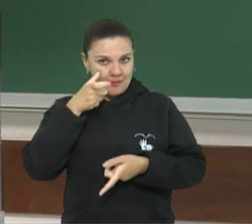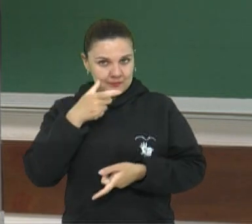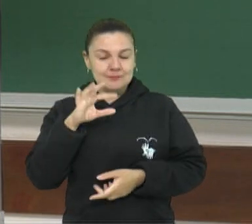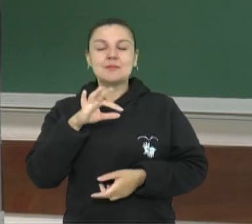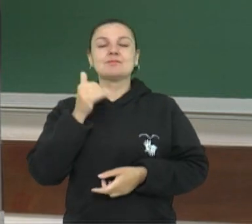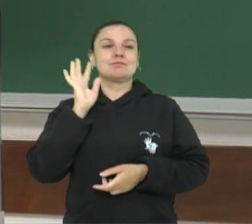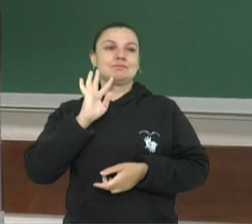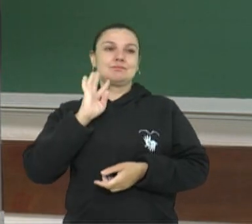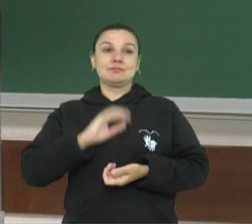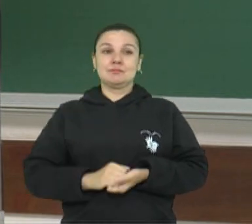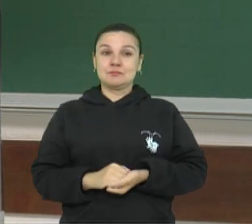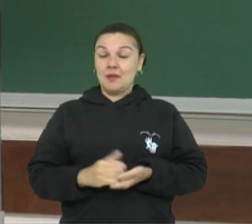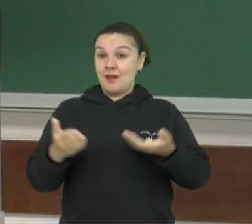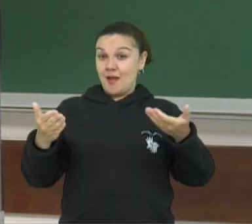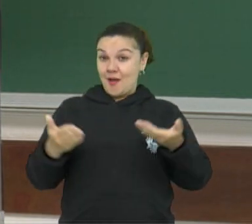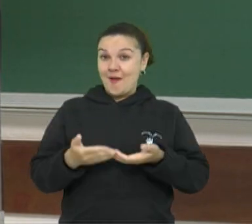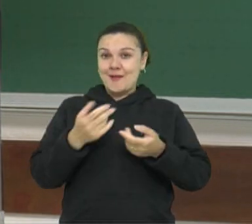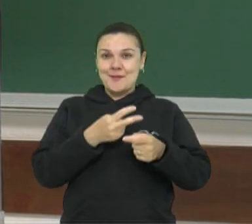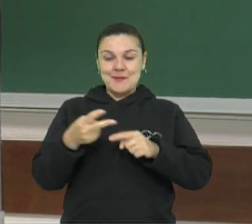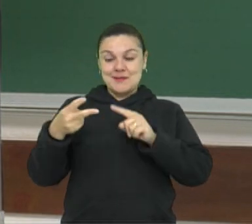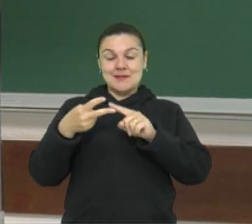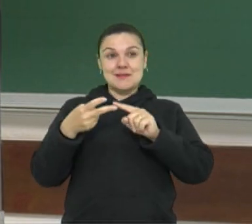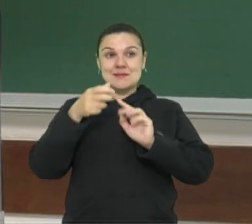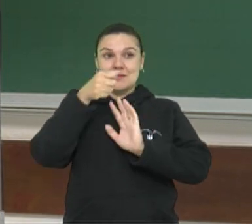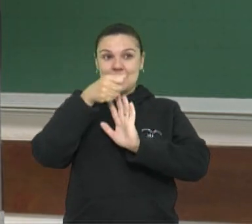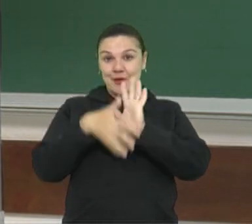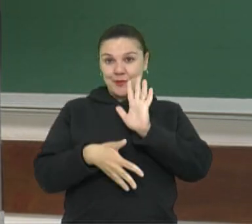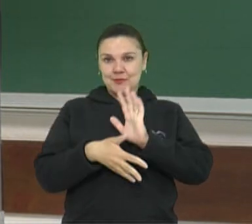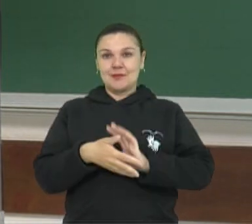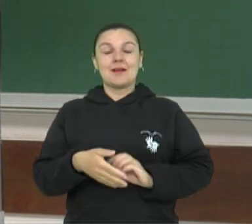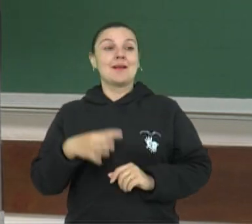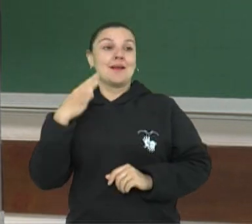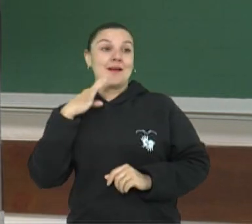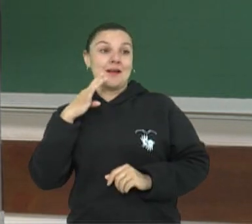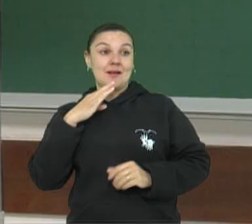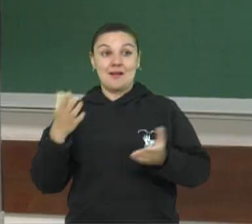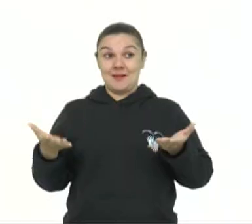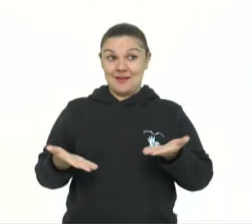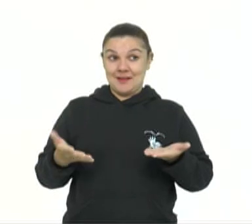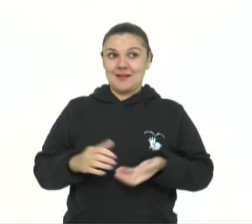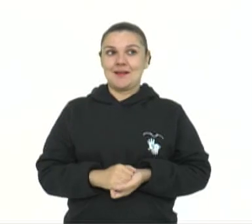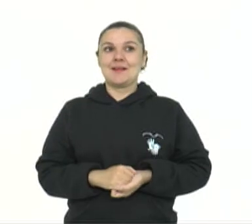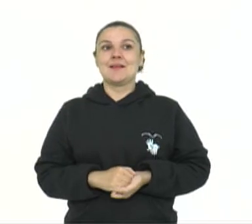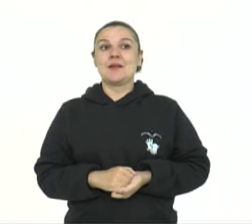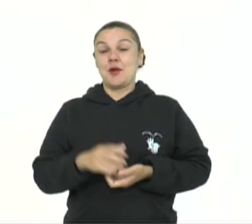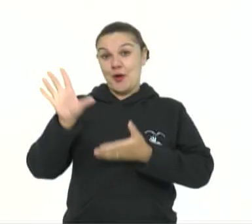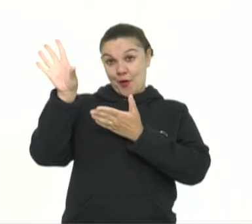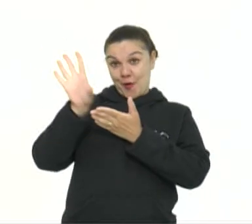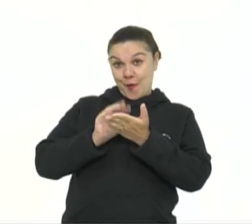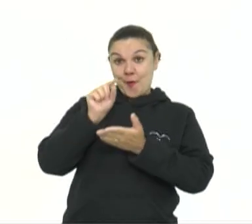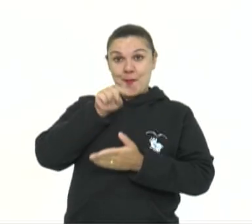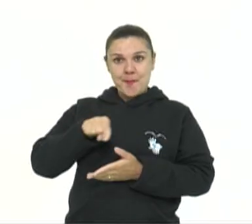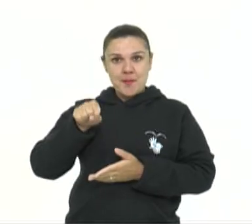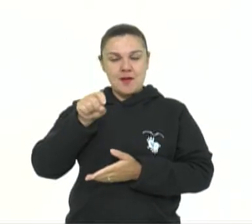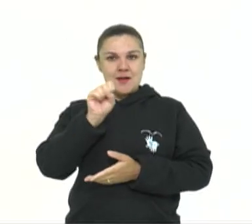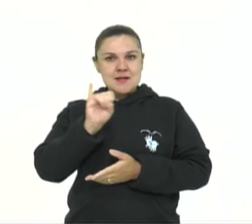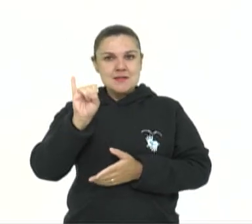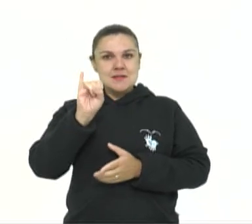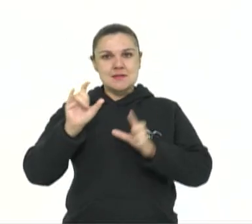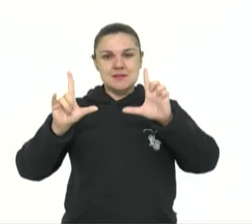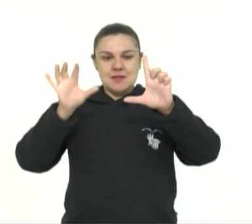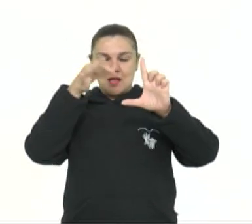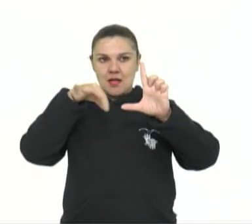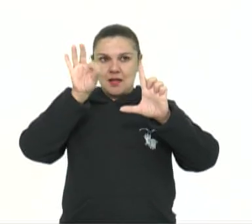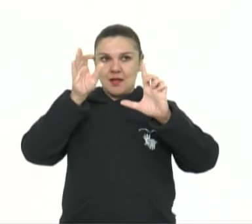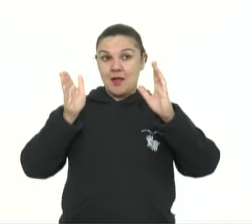mais detalhes, tá? Vamos para a atividade 2, que tá ficando bom, gente. Anota aí. Se as obras são